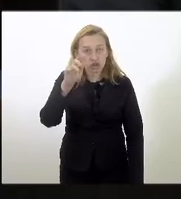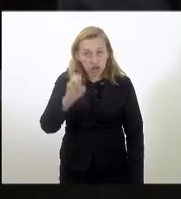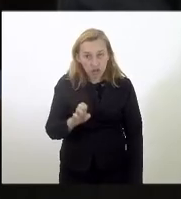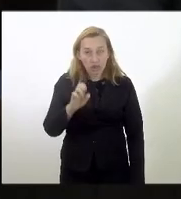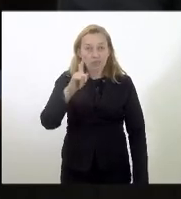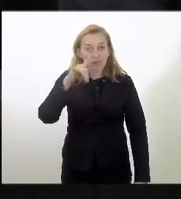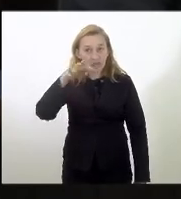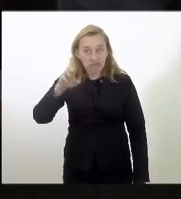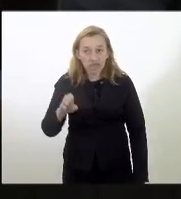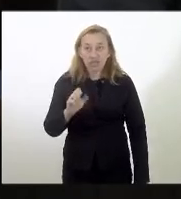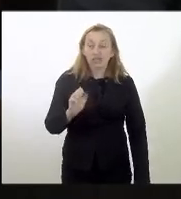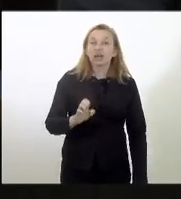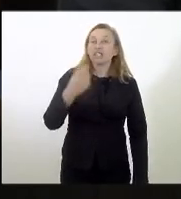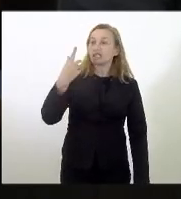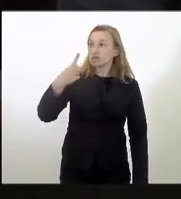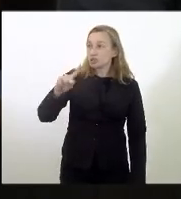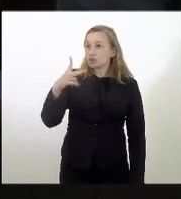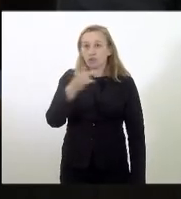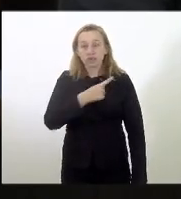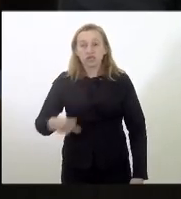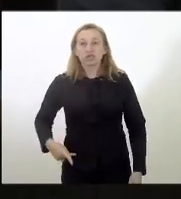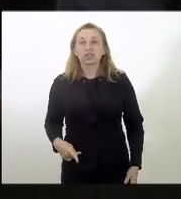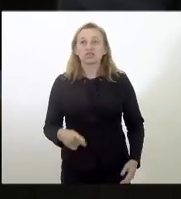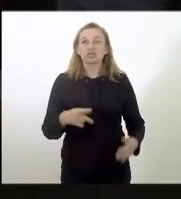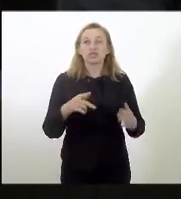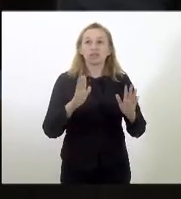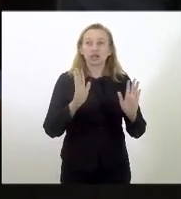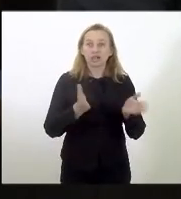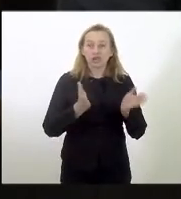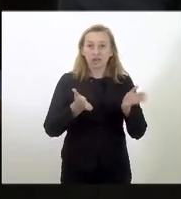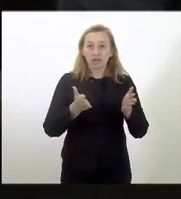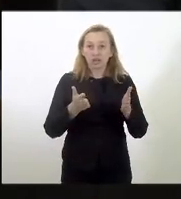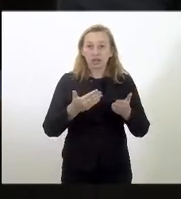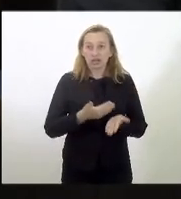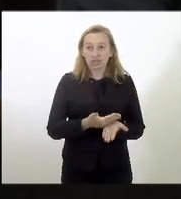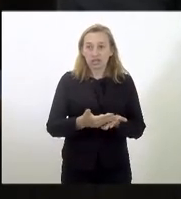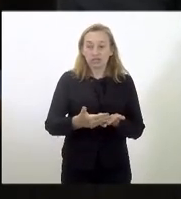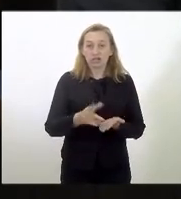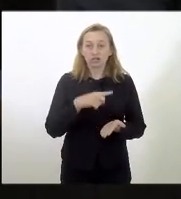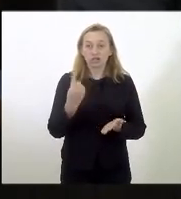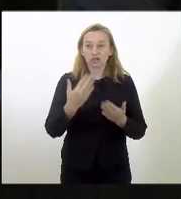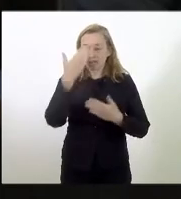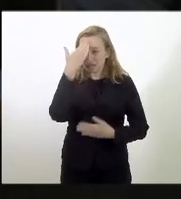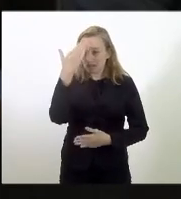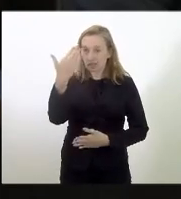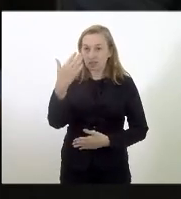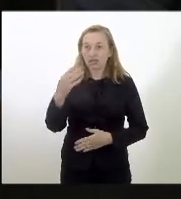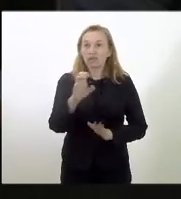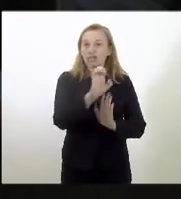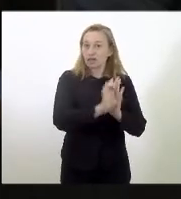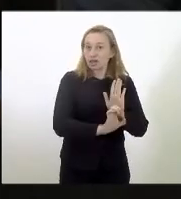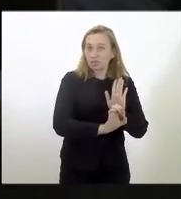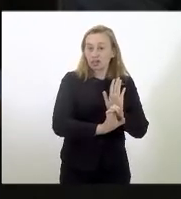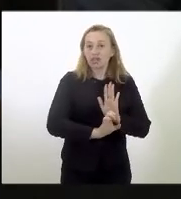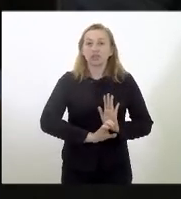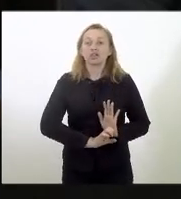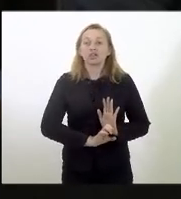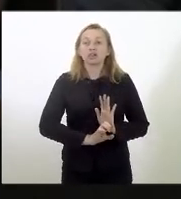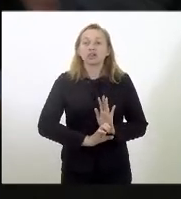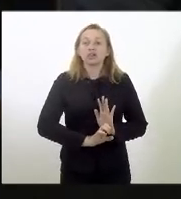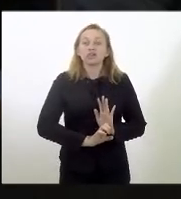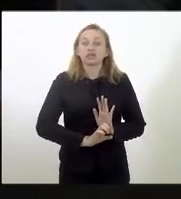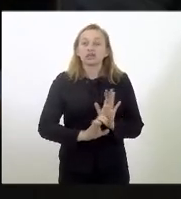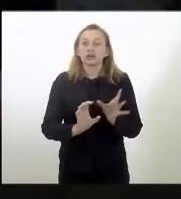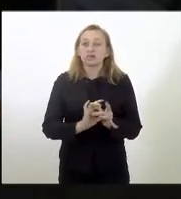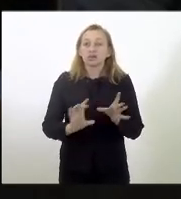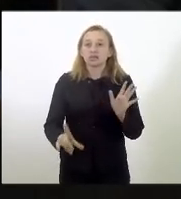sua presidência, em 2019, foi a consagração a quem nós somos muito gratos, com a aprovação da emenda à Constituição garantindo a